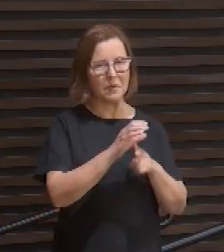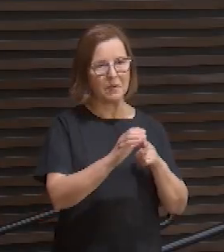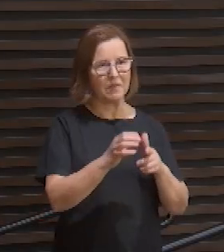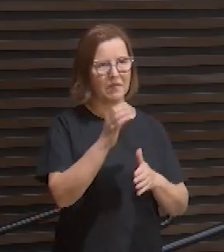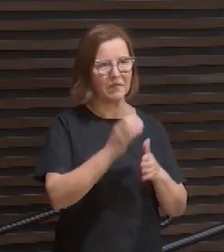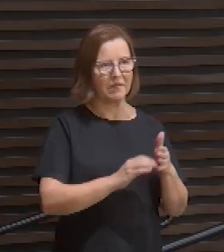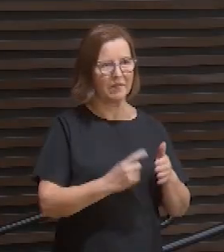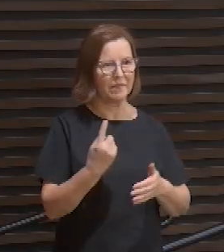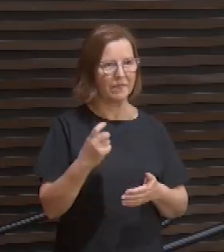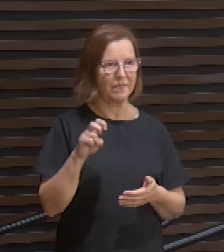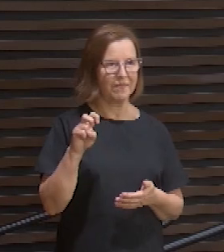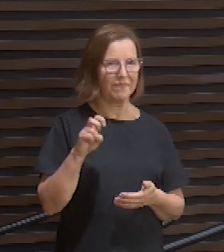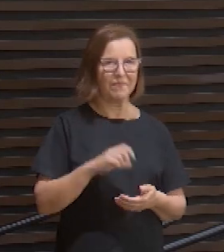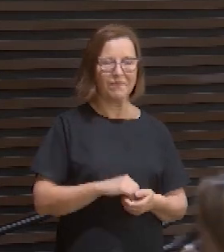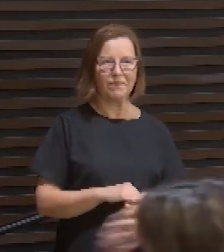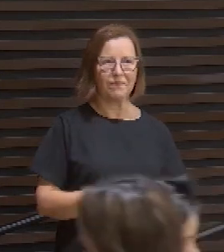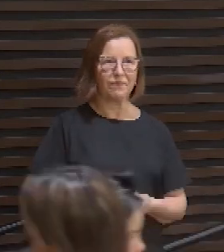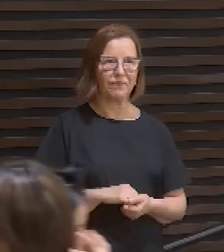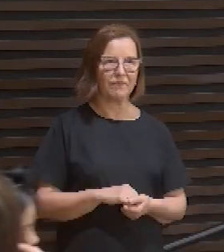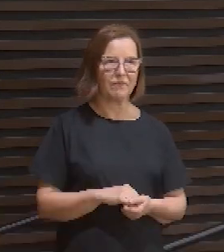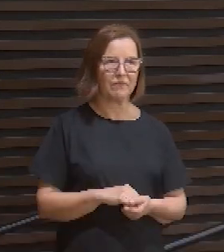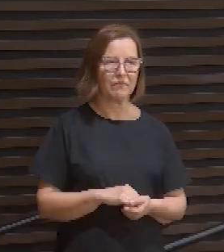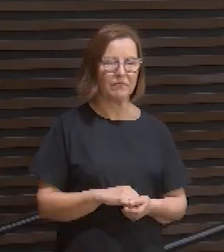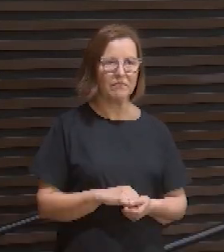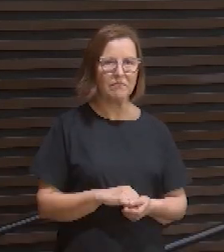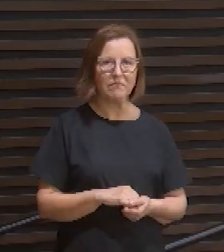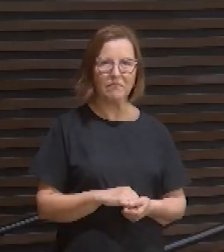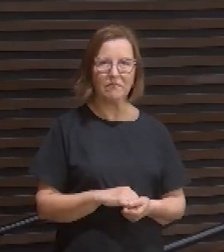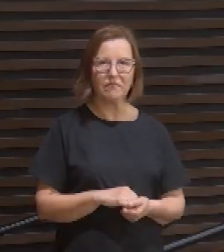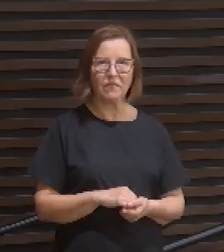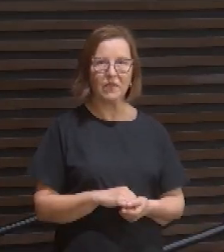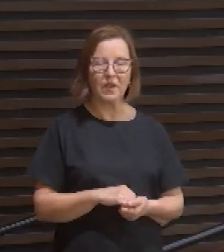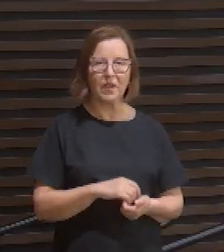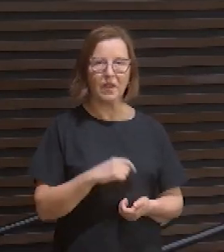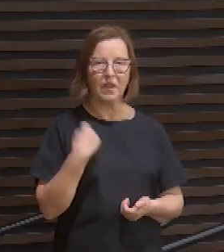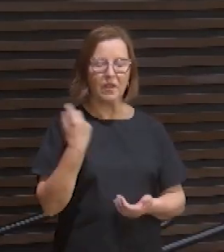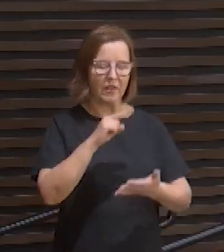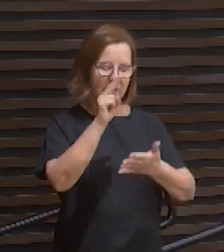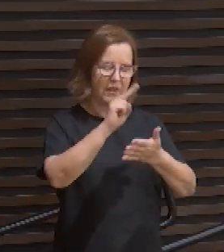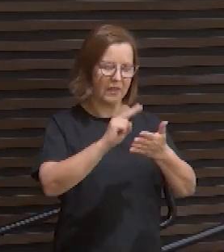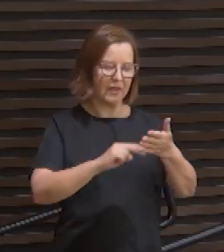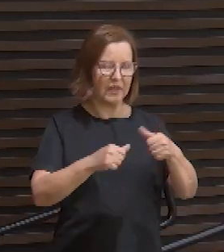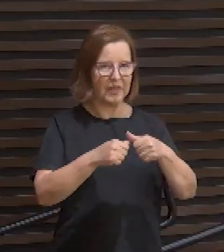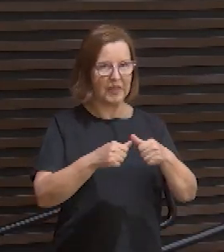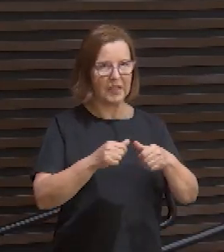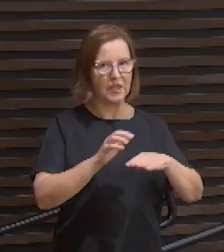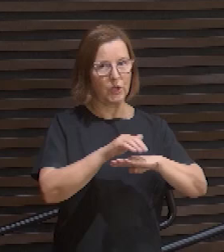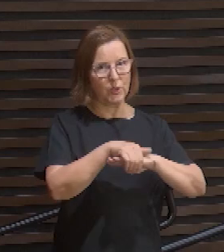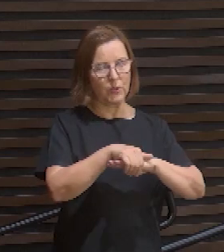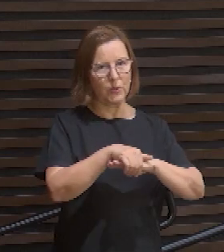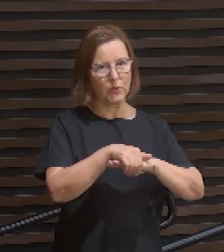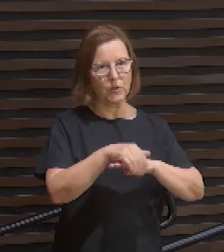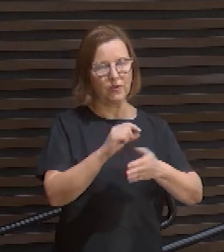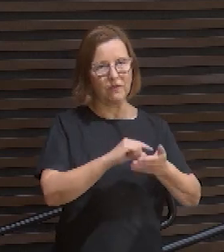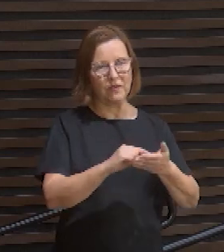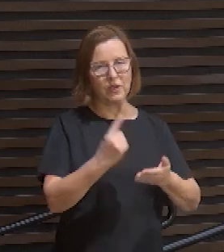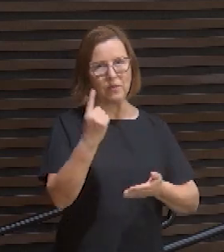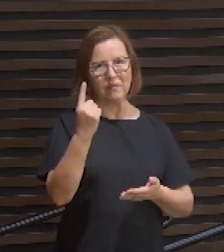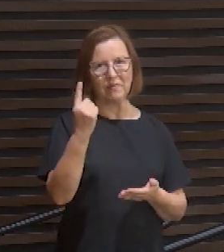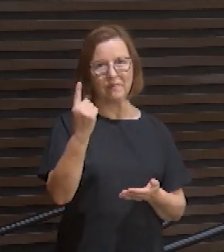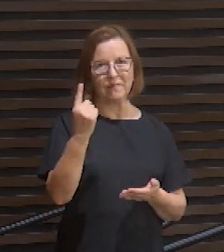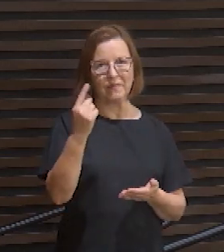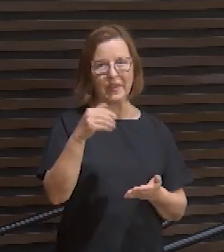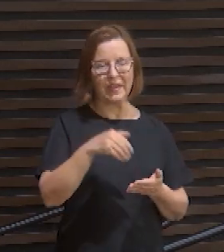capítulo 15, a porção sobre a qual iremos nos debruçar nessa noite, vai do verso 1